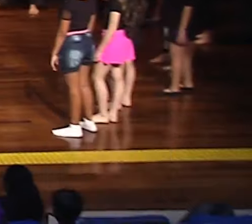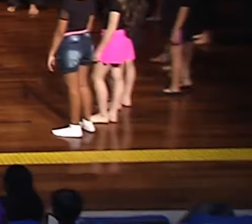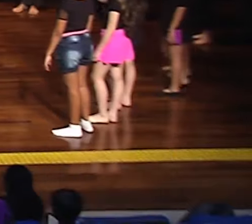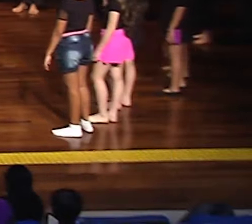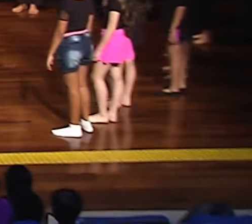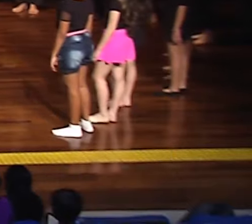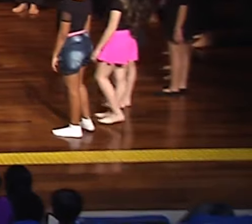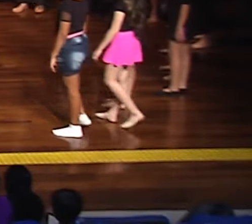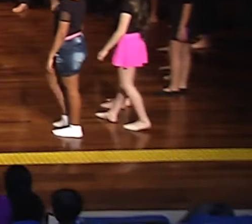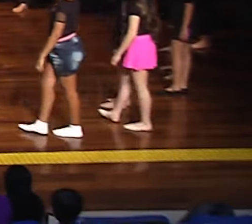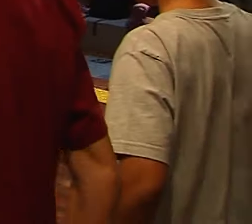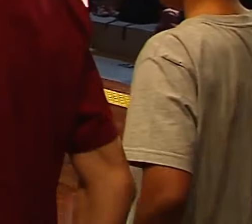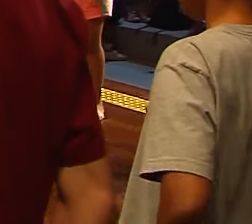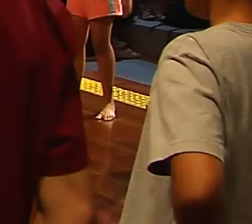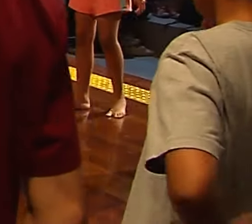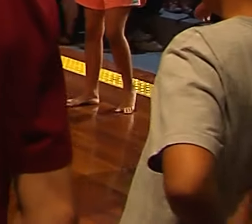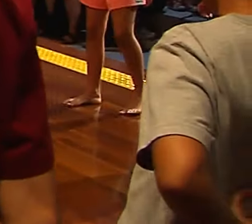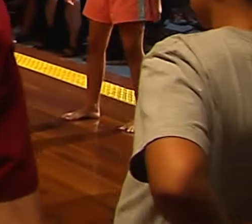frio, frio, frio.